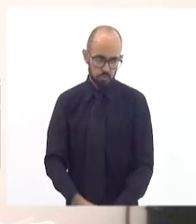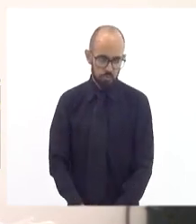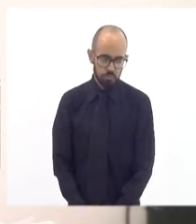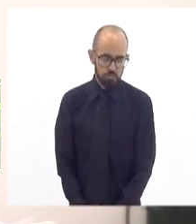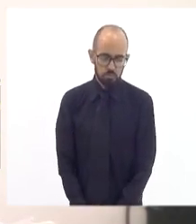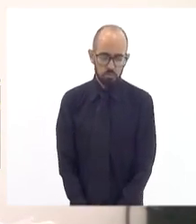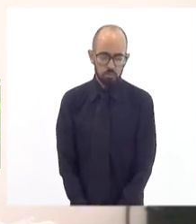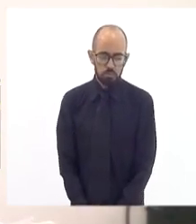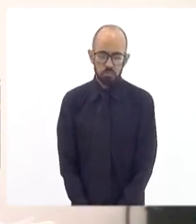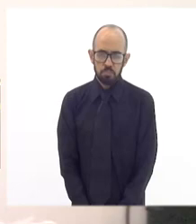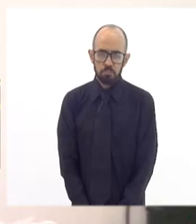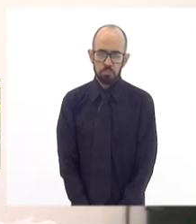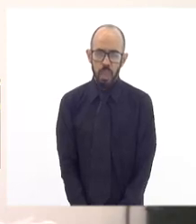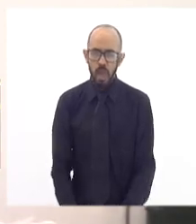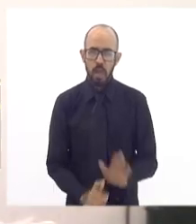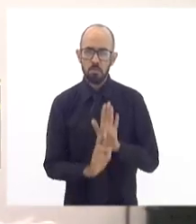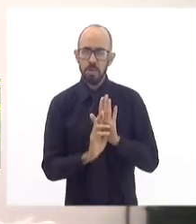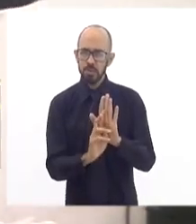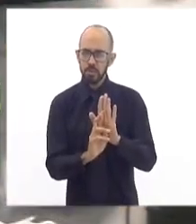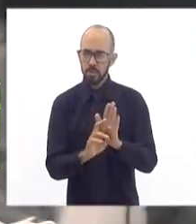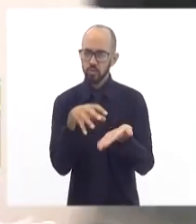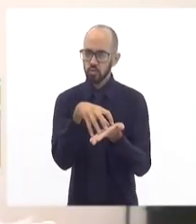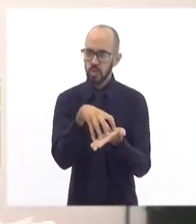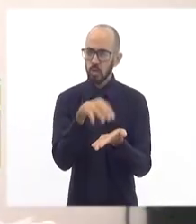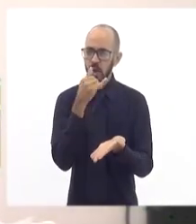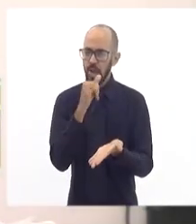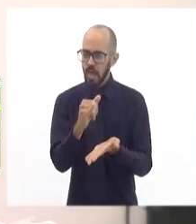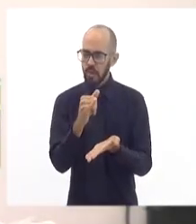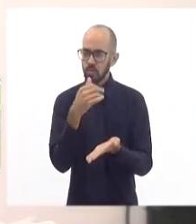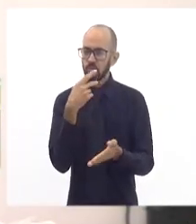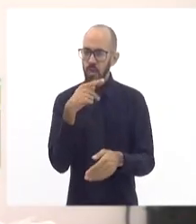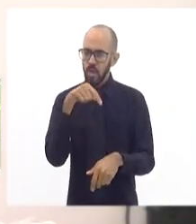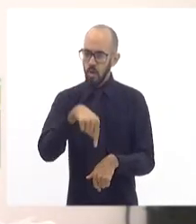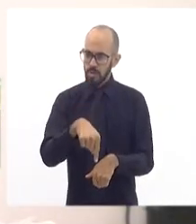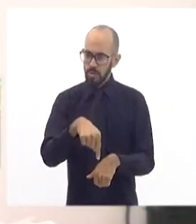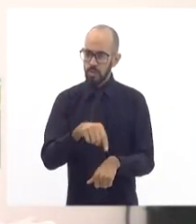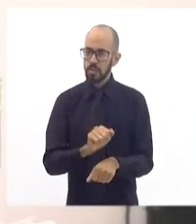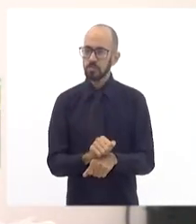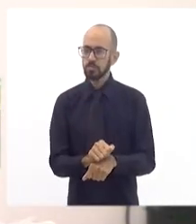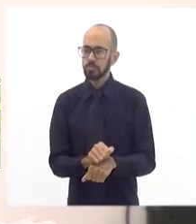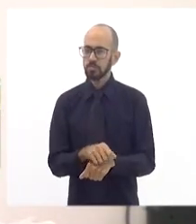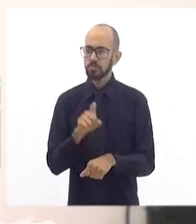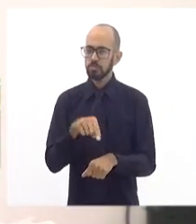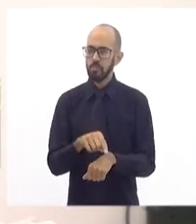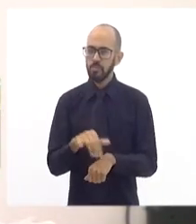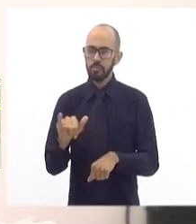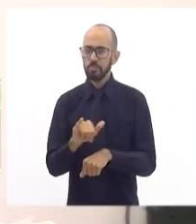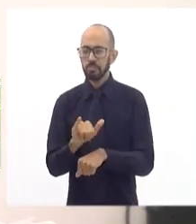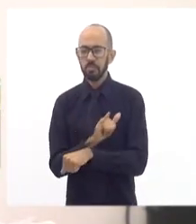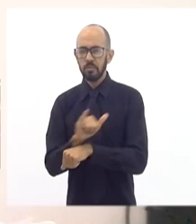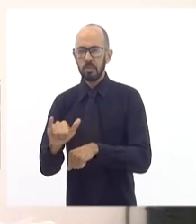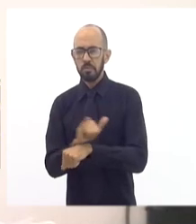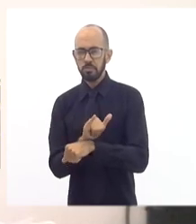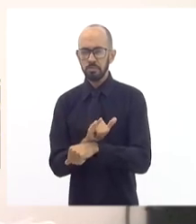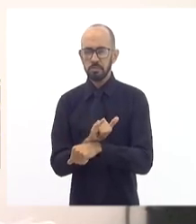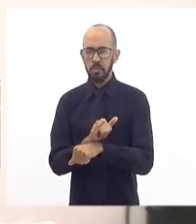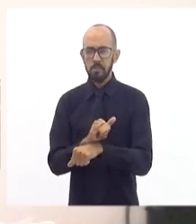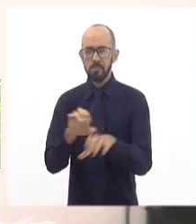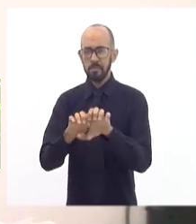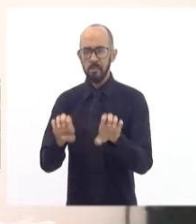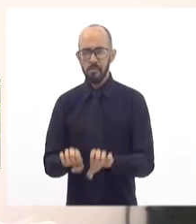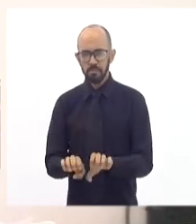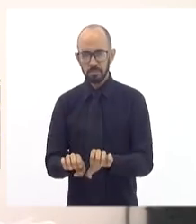é a representantes do setor elétrico falou aqui que são medidas estruturantes e que a construção dessa